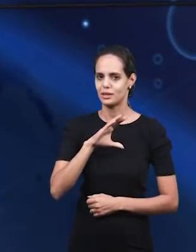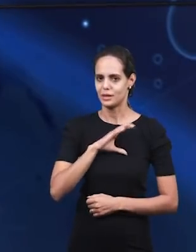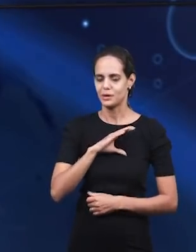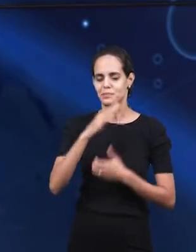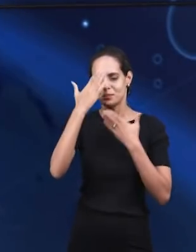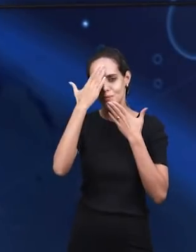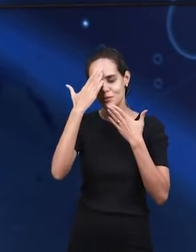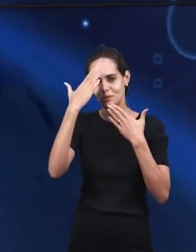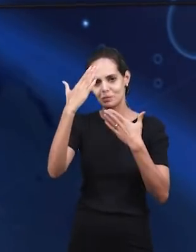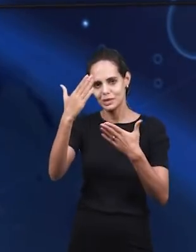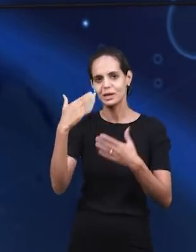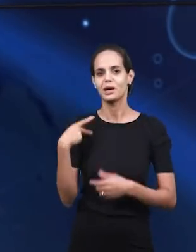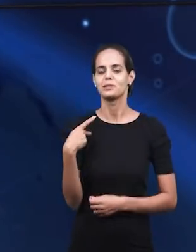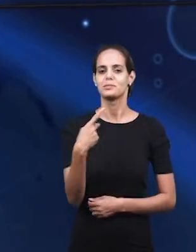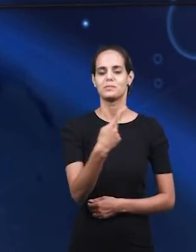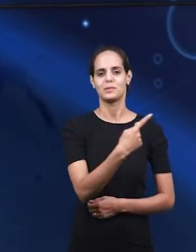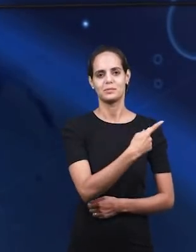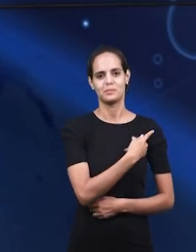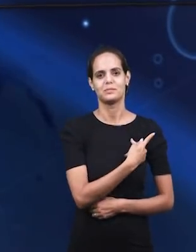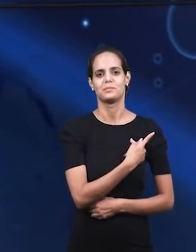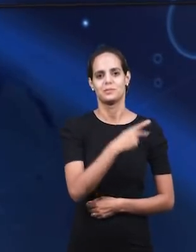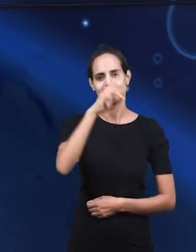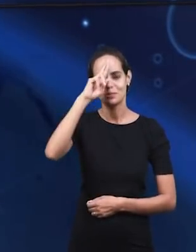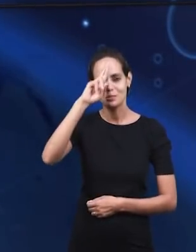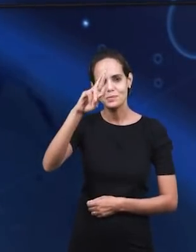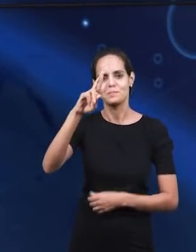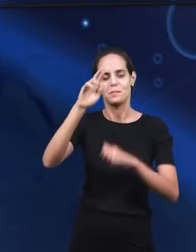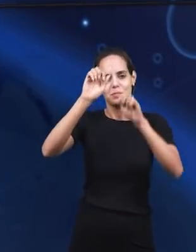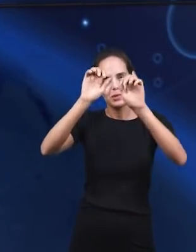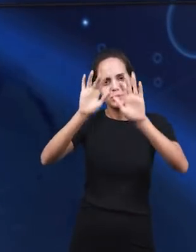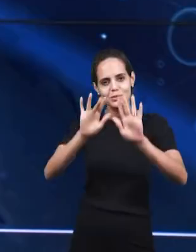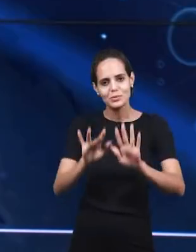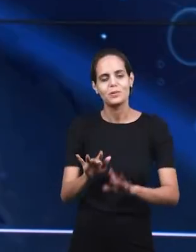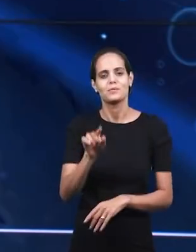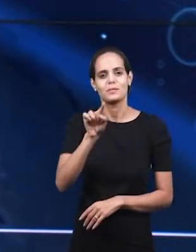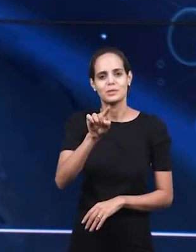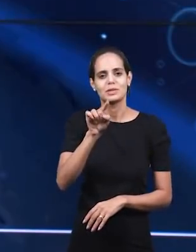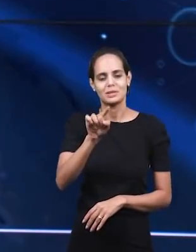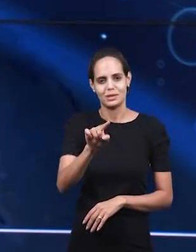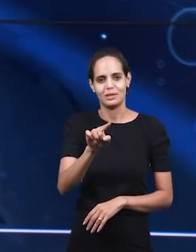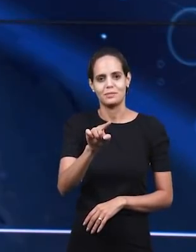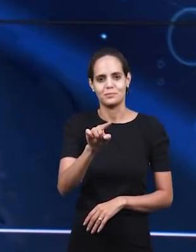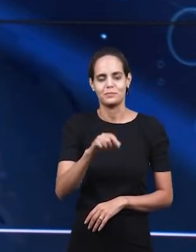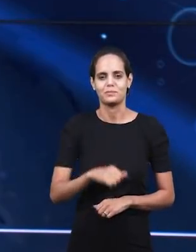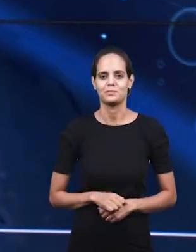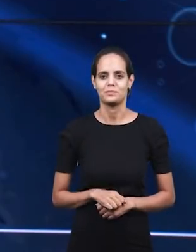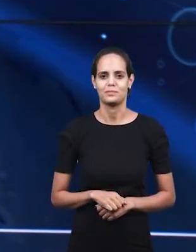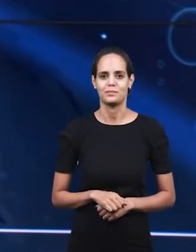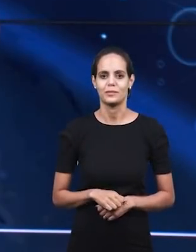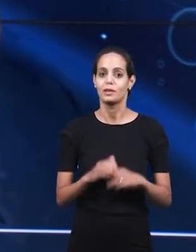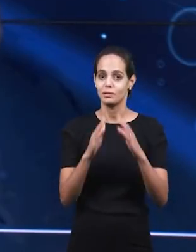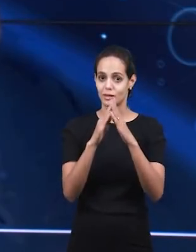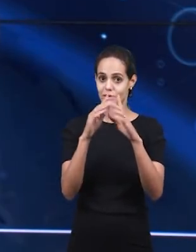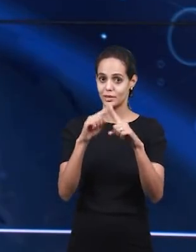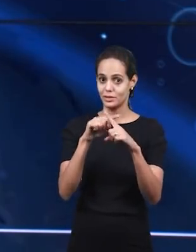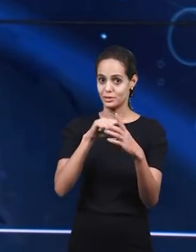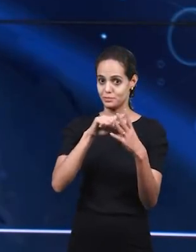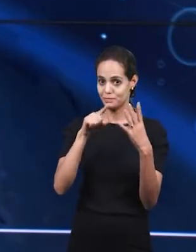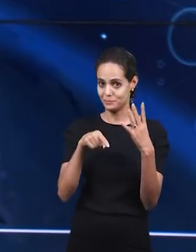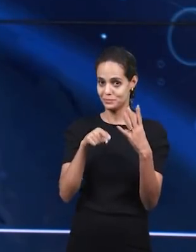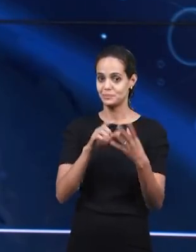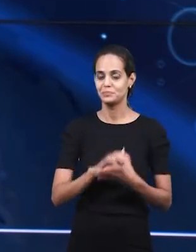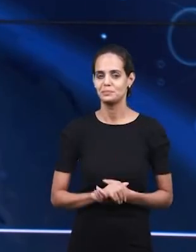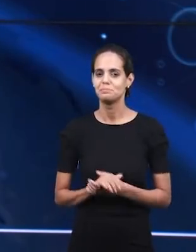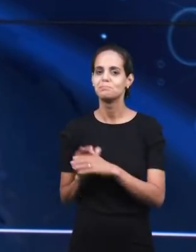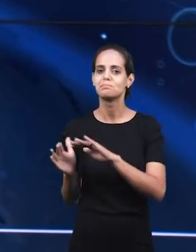Deus abençoe grandemente o seu ministério nessas igrejas. Nós ainda agora continuaremos em Toronto e agora teremos